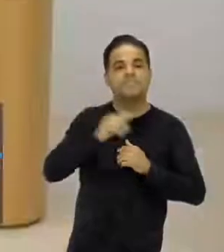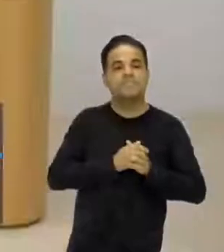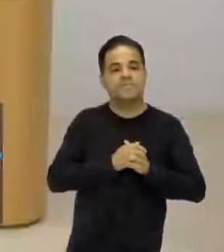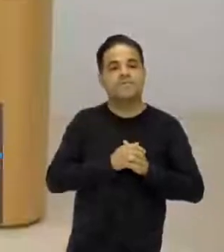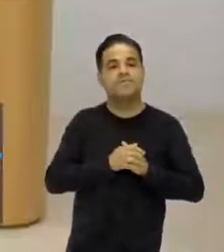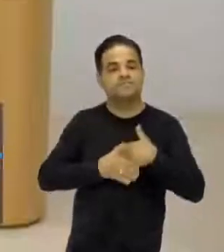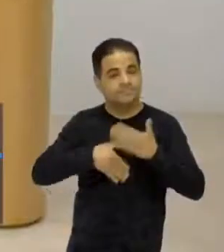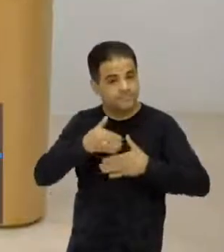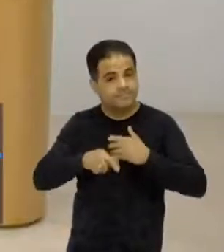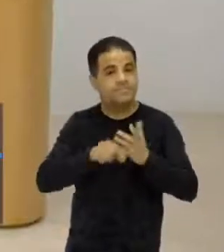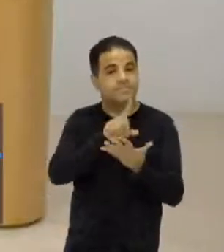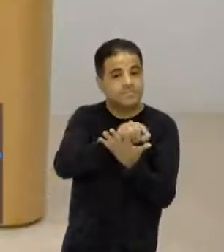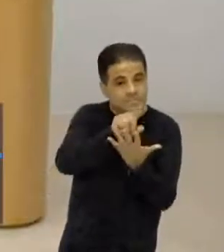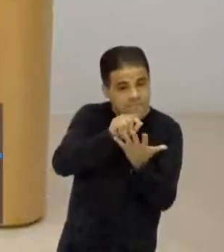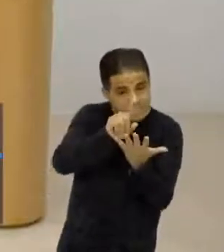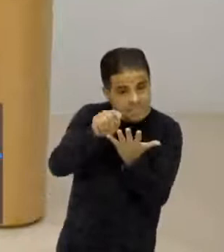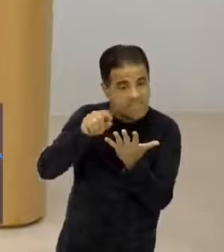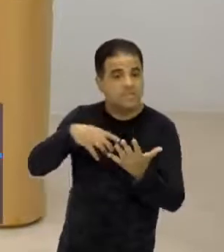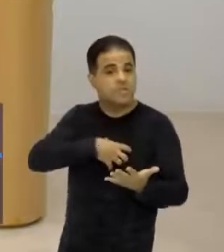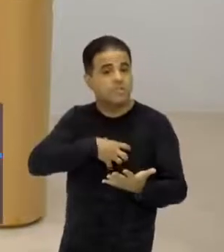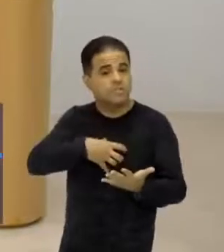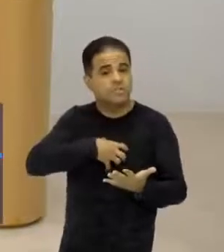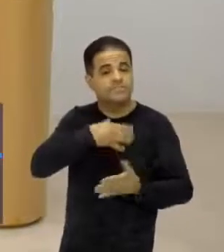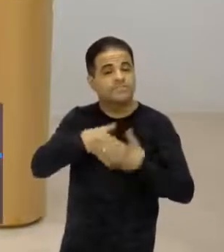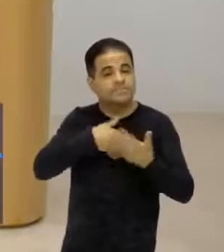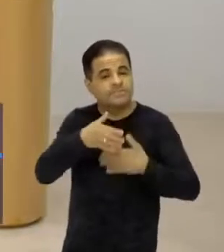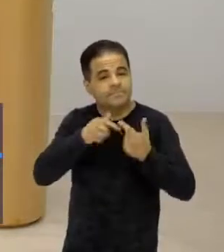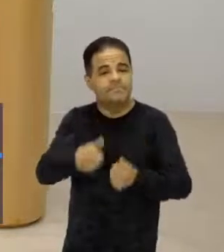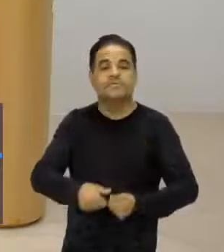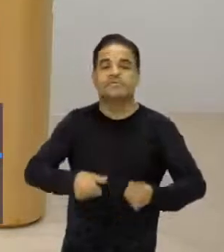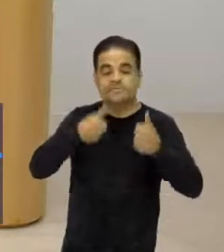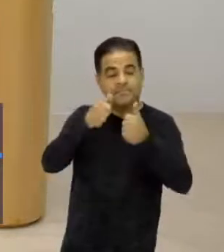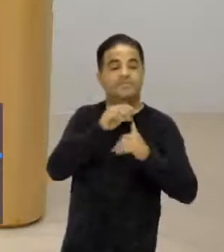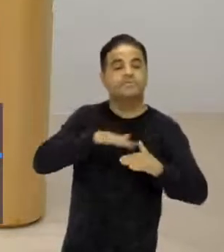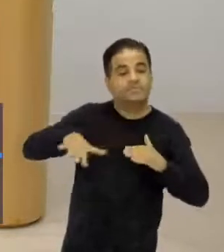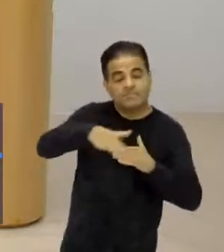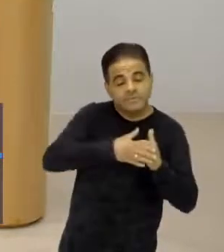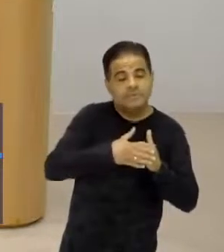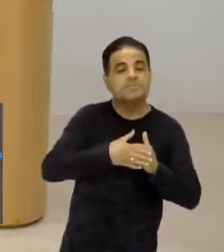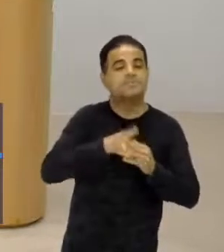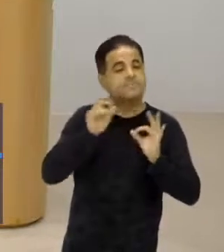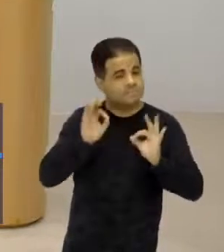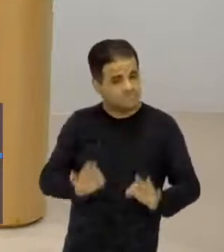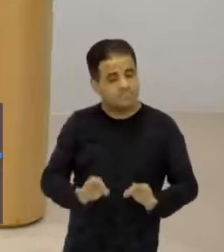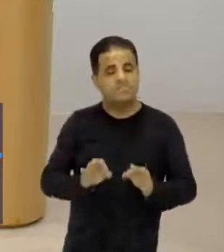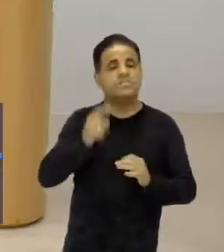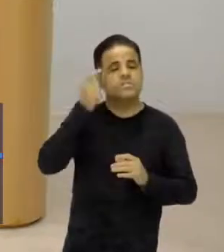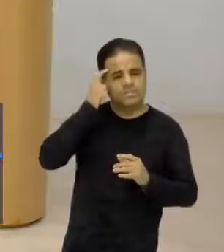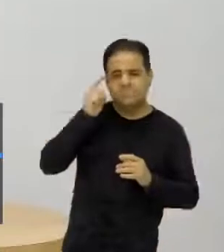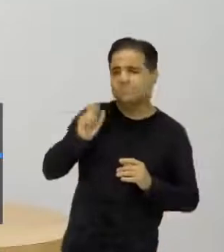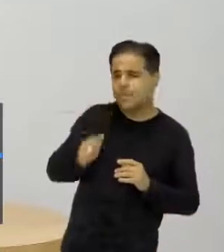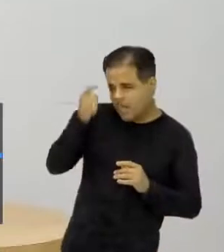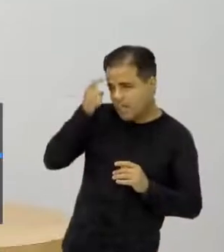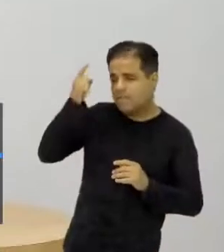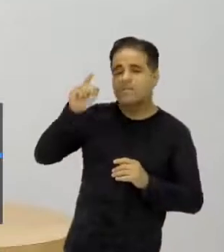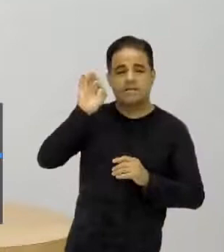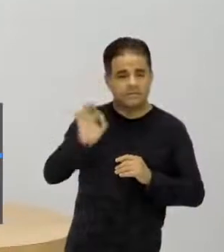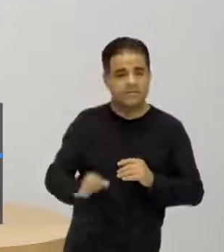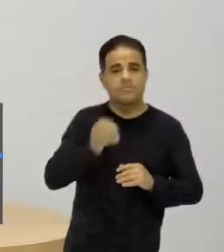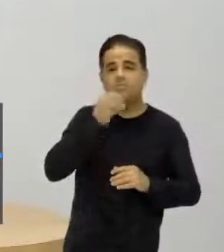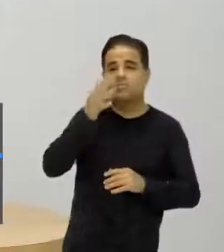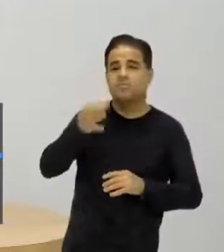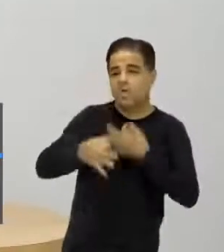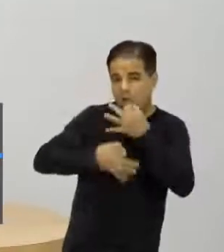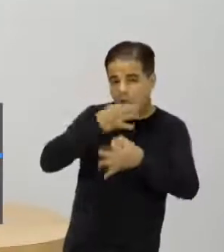que uma espécie, um tipo de população é melhor que a outra, né? Exatamente, Giba, muito bem lembrado e muito boas